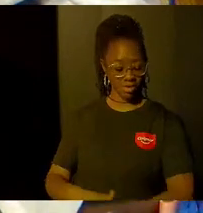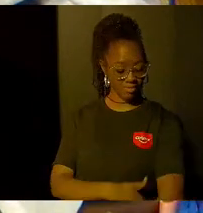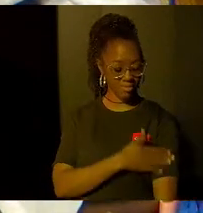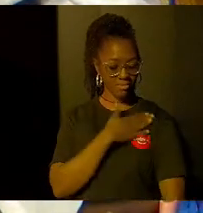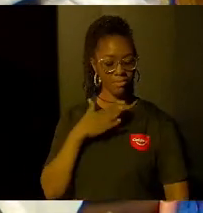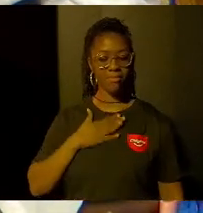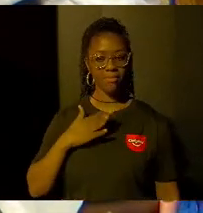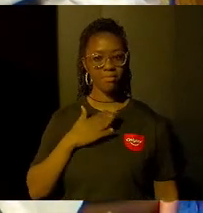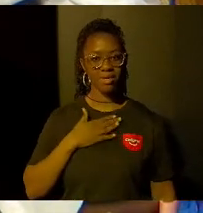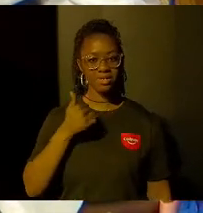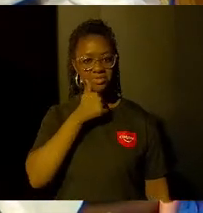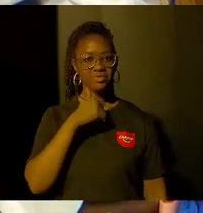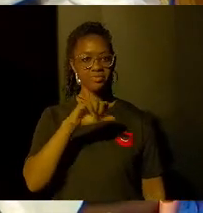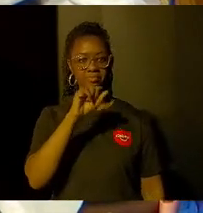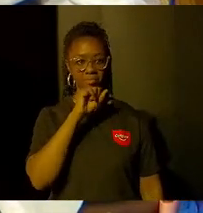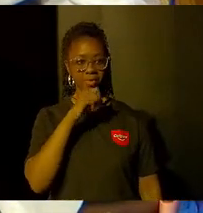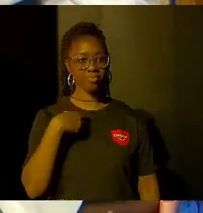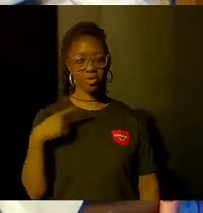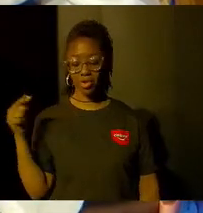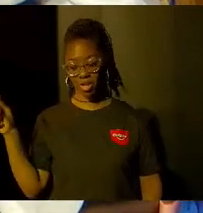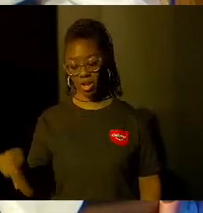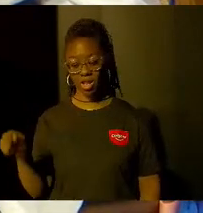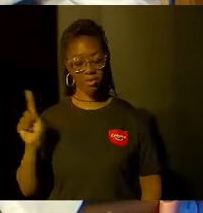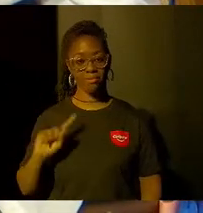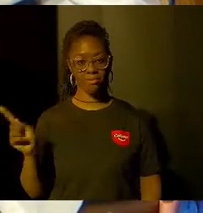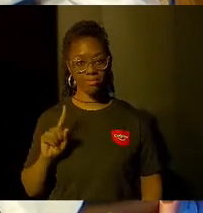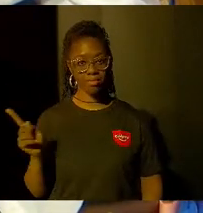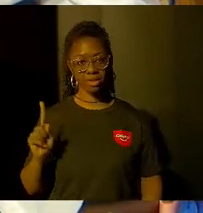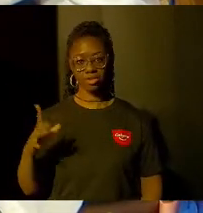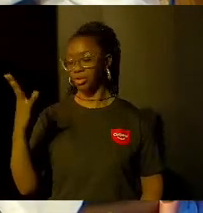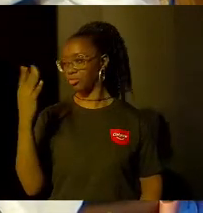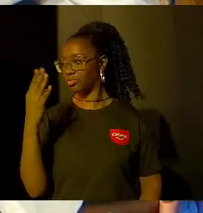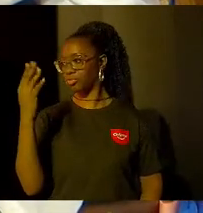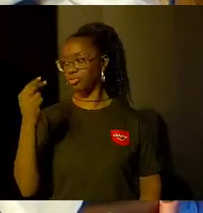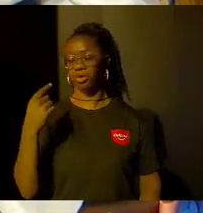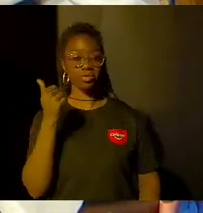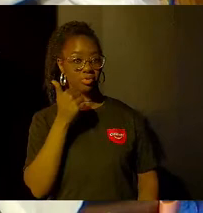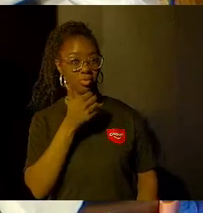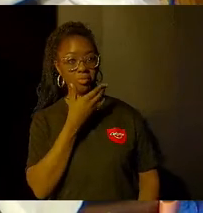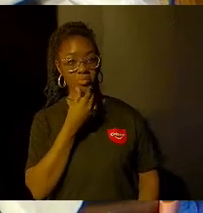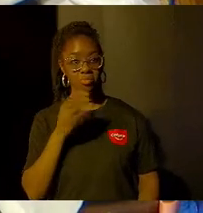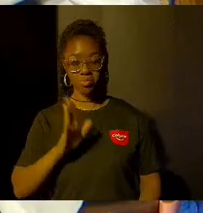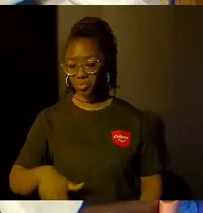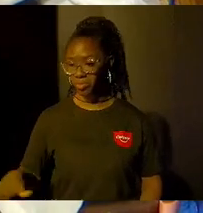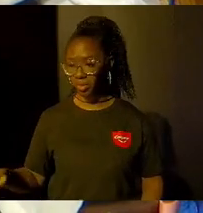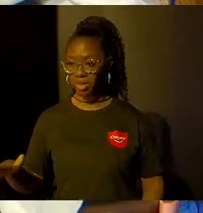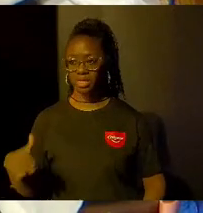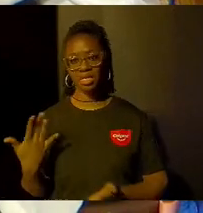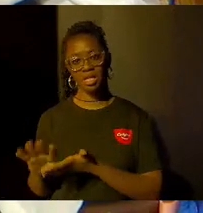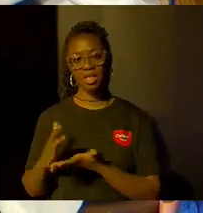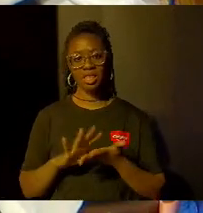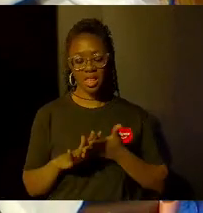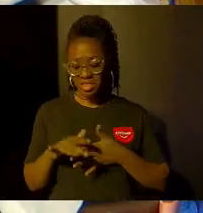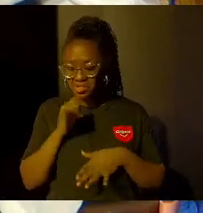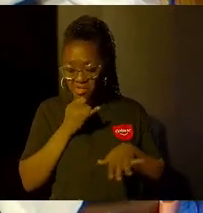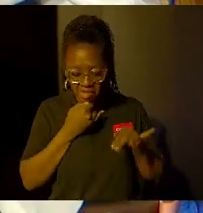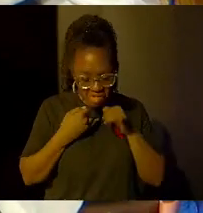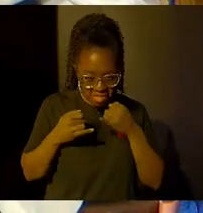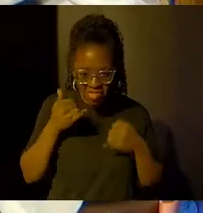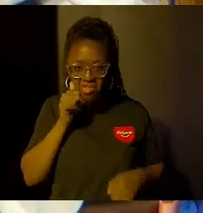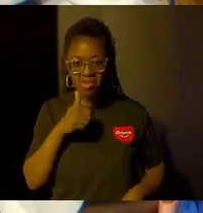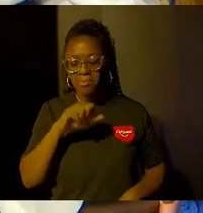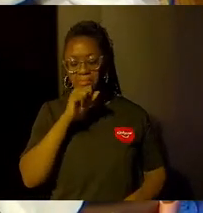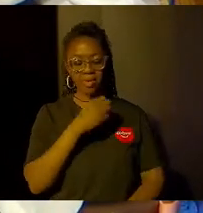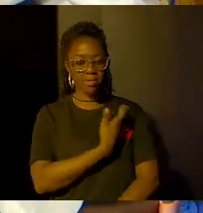a pele de mãe porque eu não vou ficar lá embaixo carregando a fotografia do meu menino sambando o samba da desgraçada da mãe